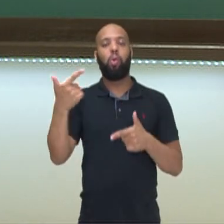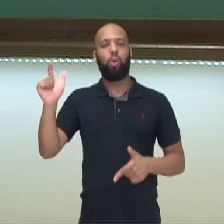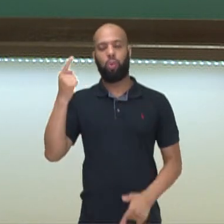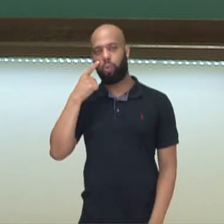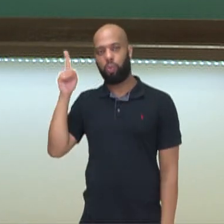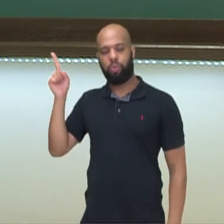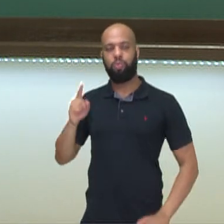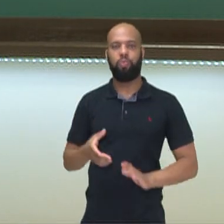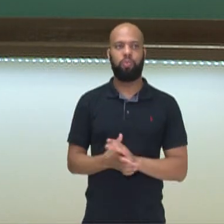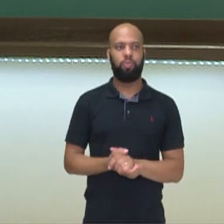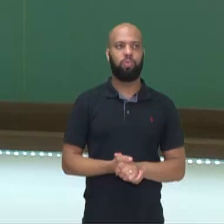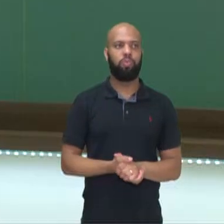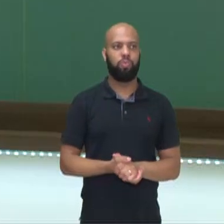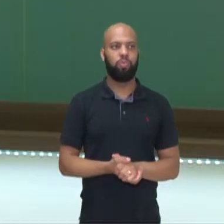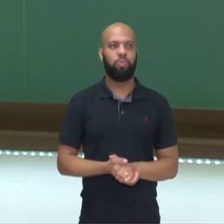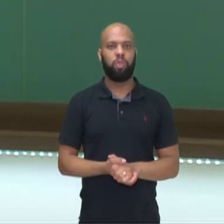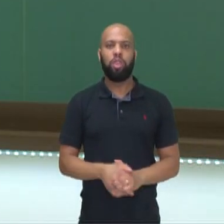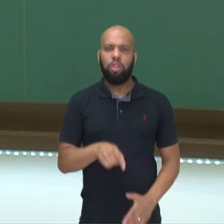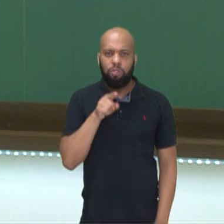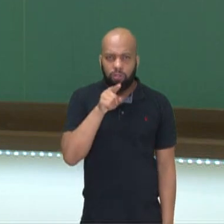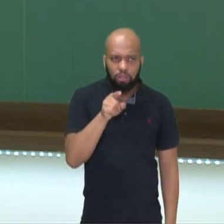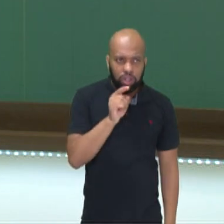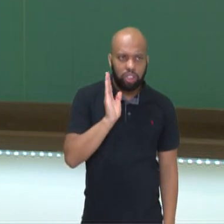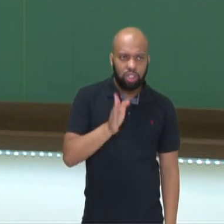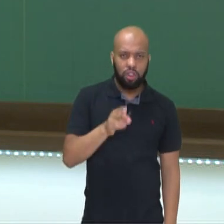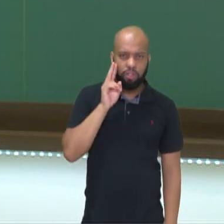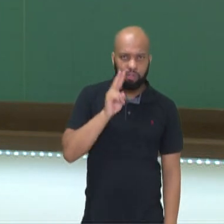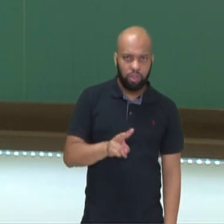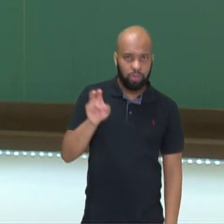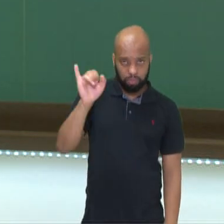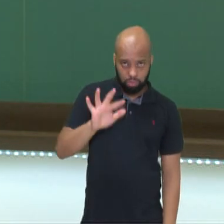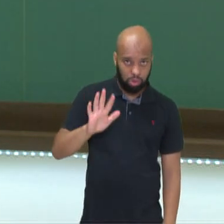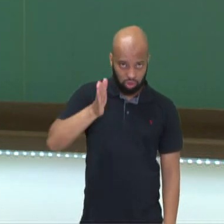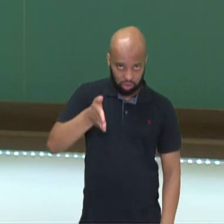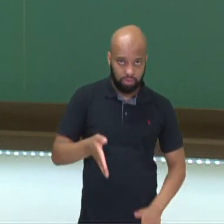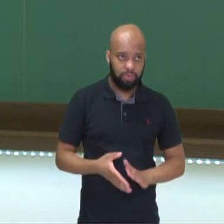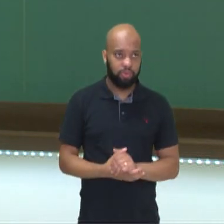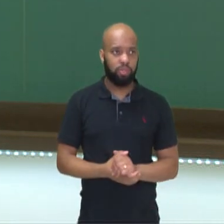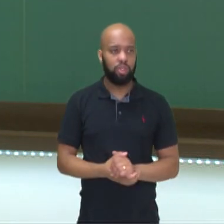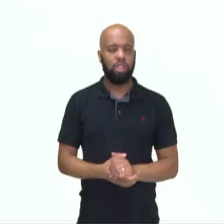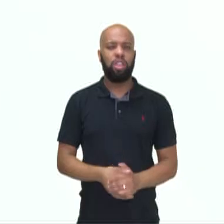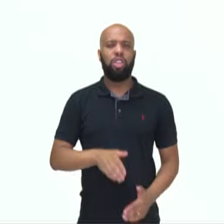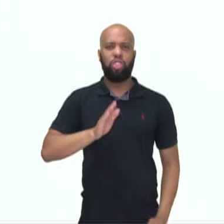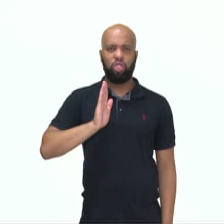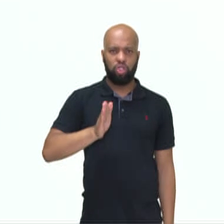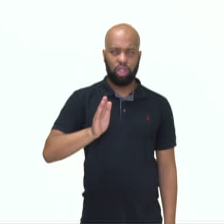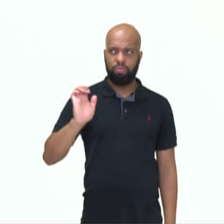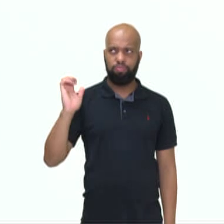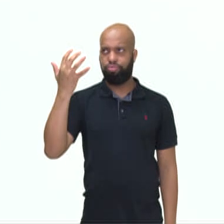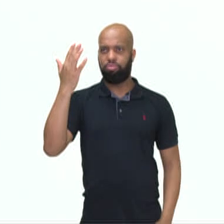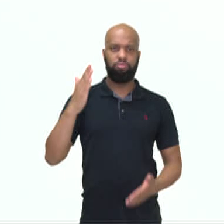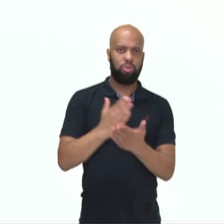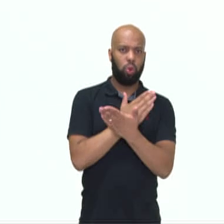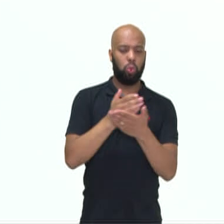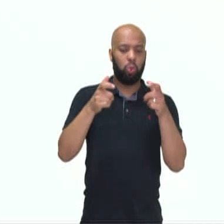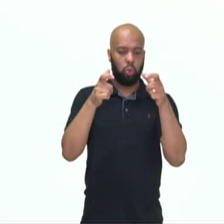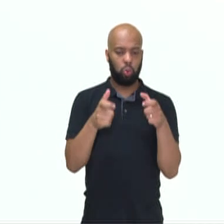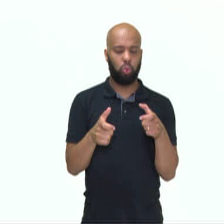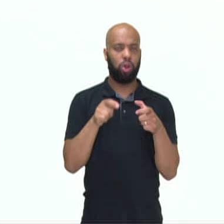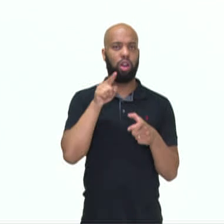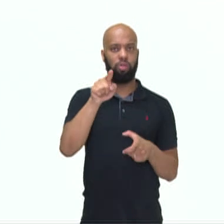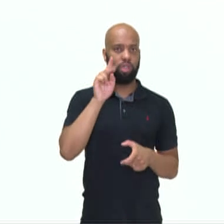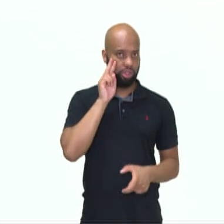problema aqui, galera? Você já viu essa imagem? Já aconteceu em algum lugar que você